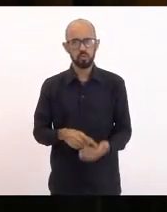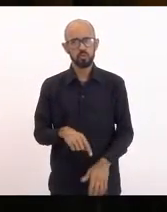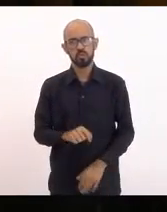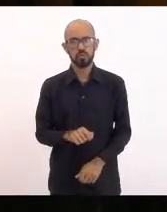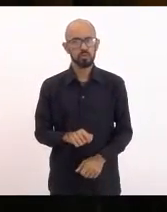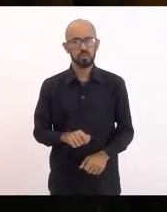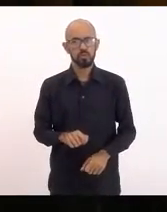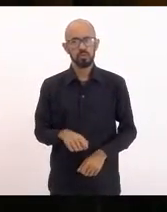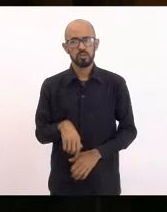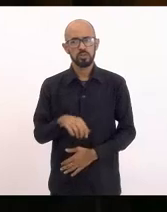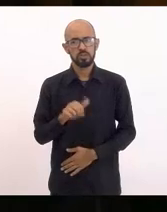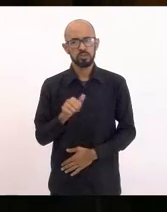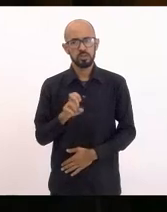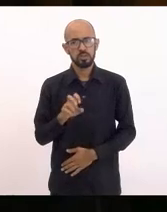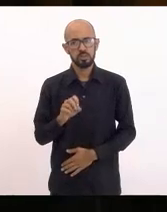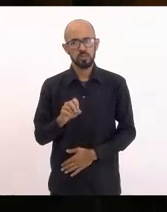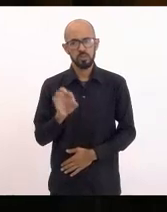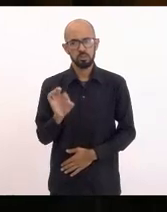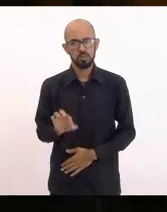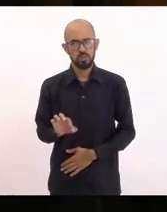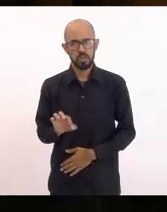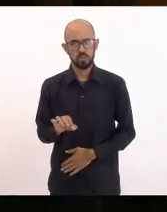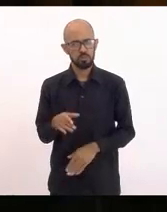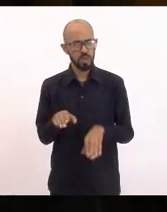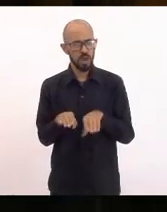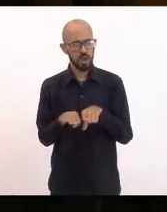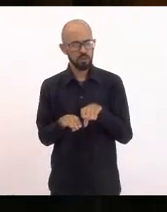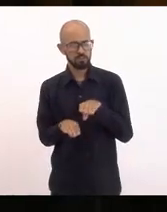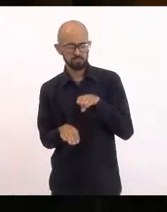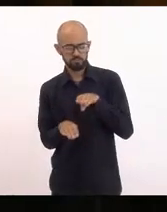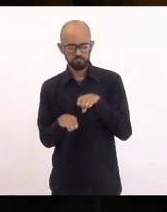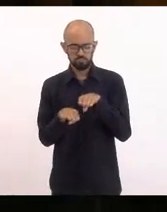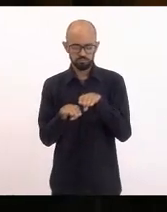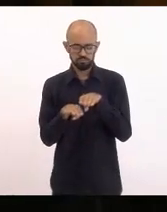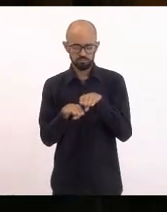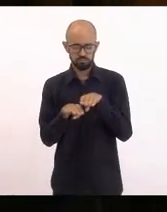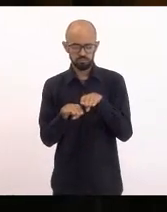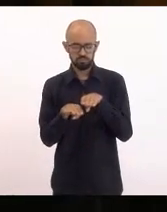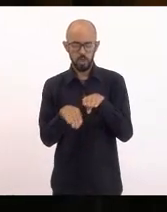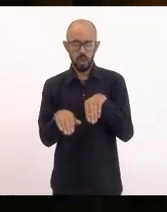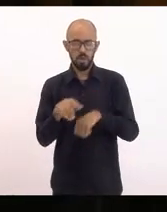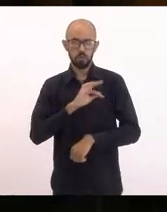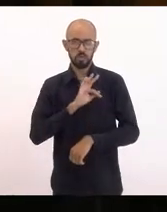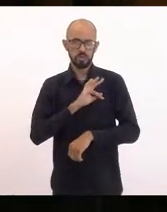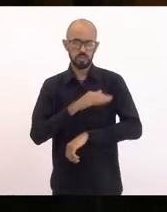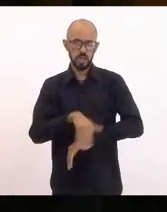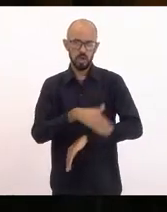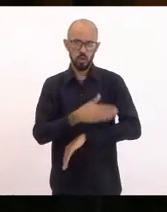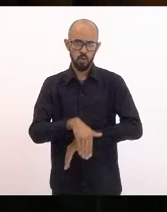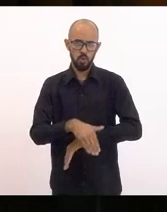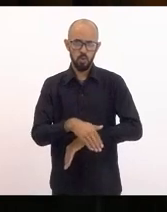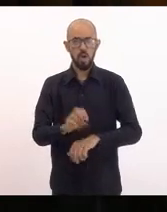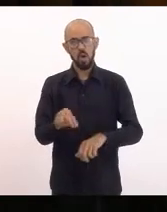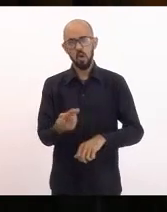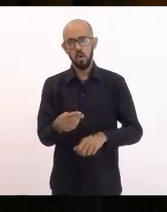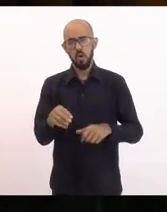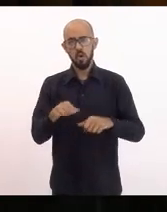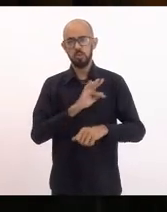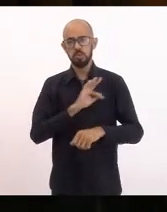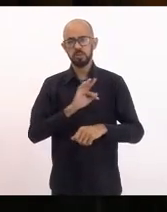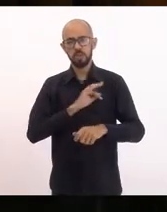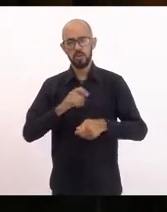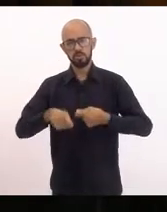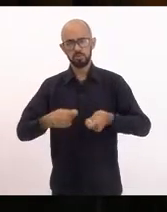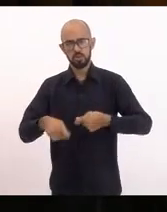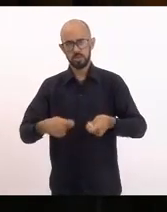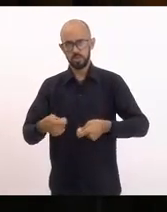chegar a esses 150% para equiparar a gratificação dos praças à gratificação dos oficiais intermediários, mesmo achando